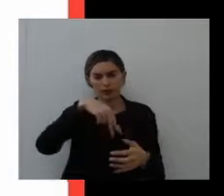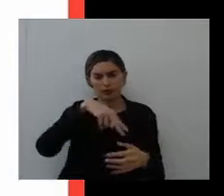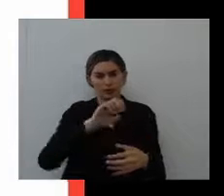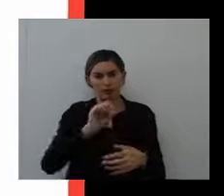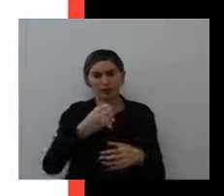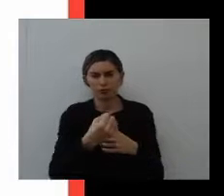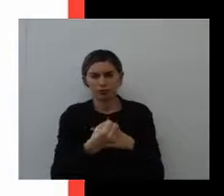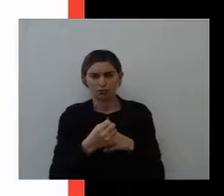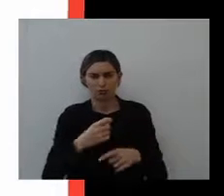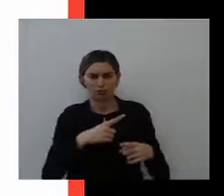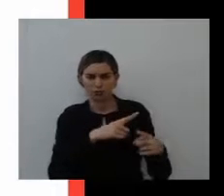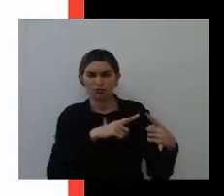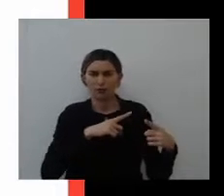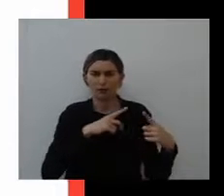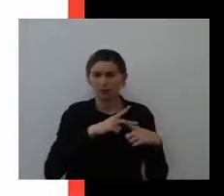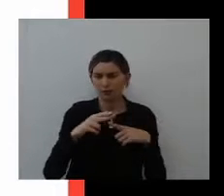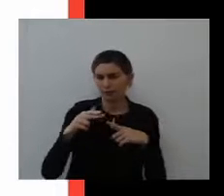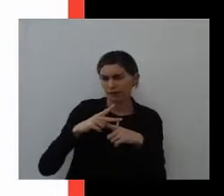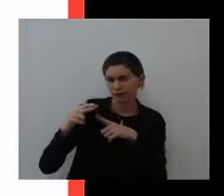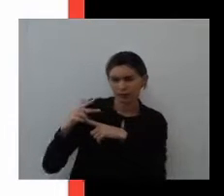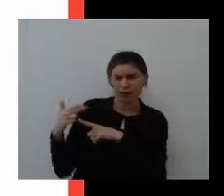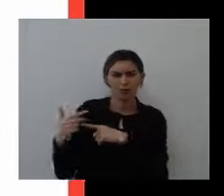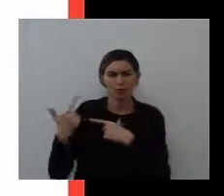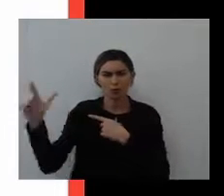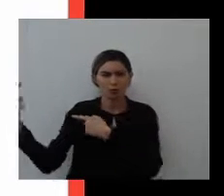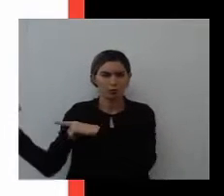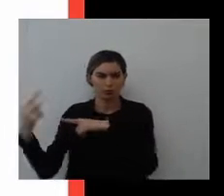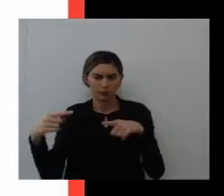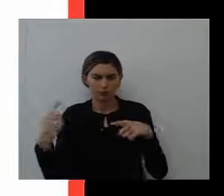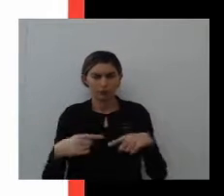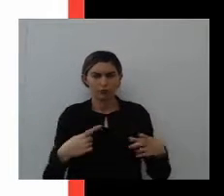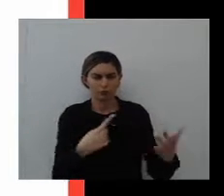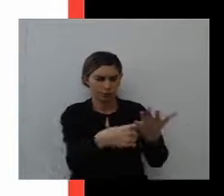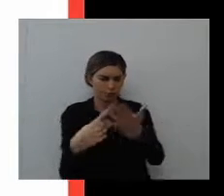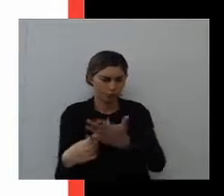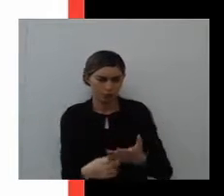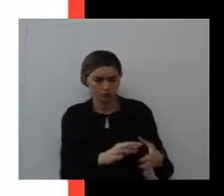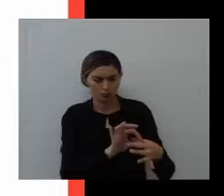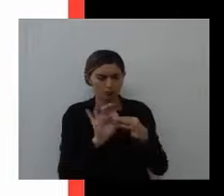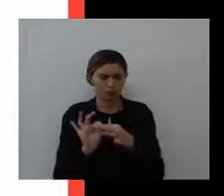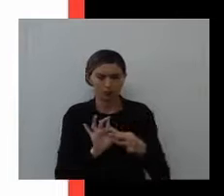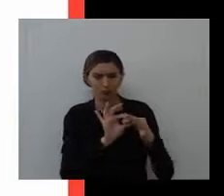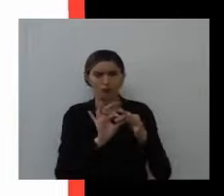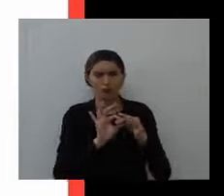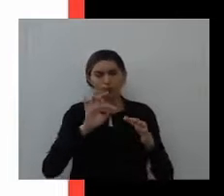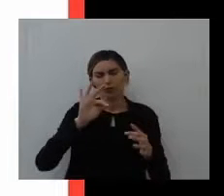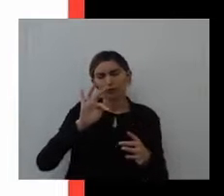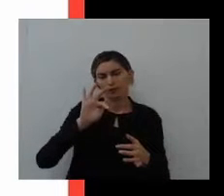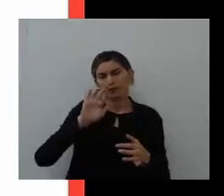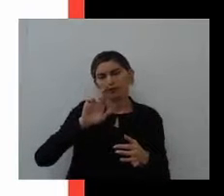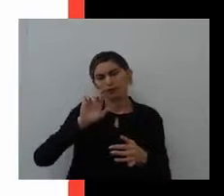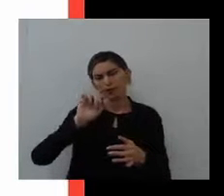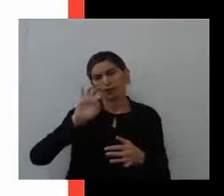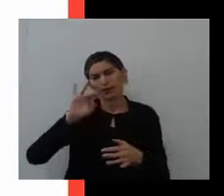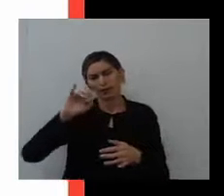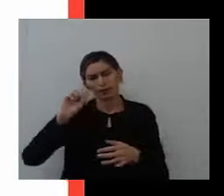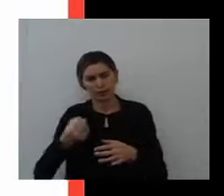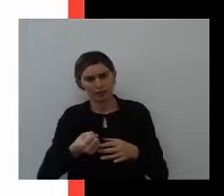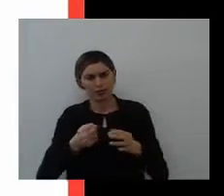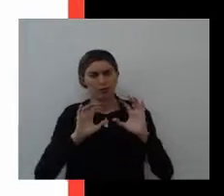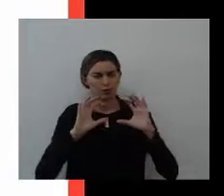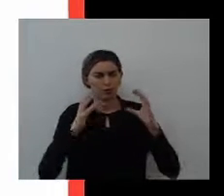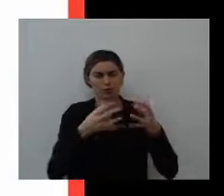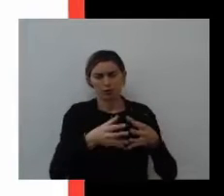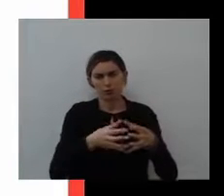genus, para enfrentar inimigos mais fortes, se associam, formam as frátrias. As frátrias